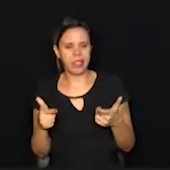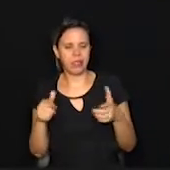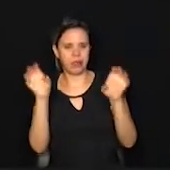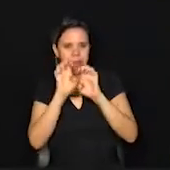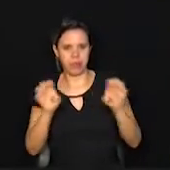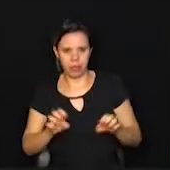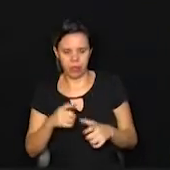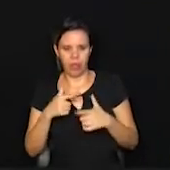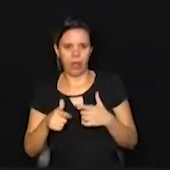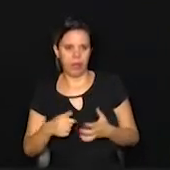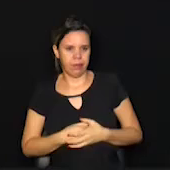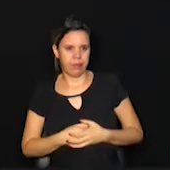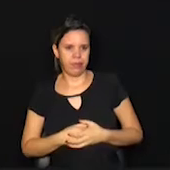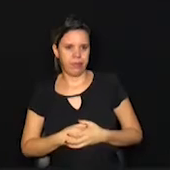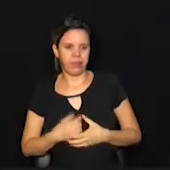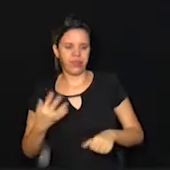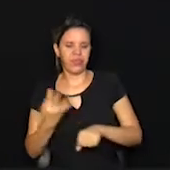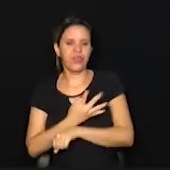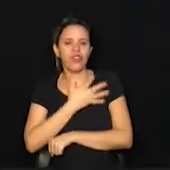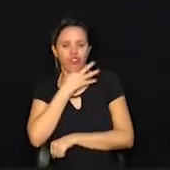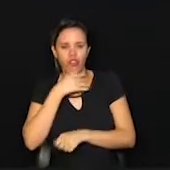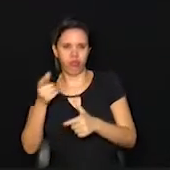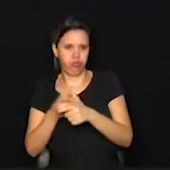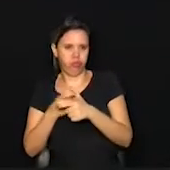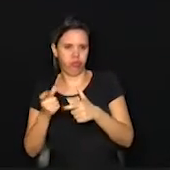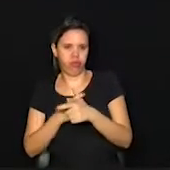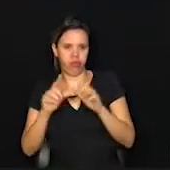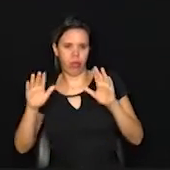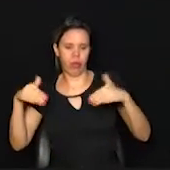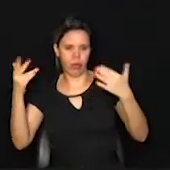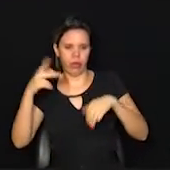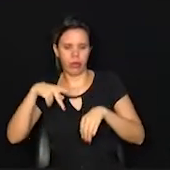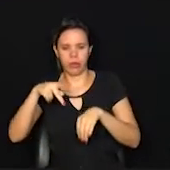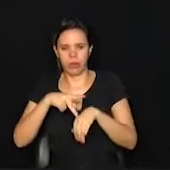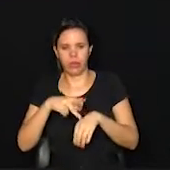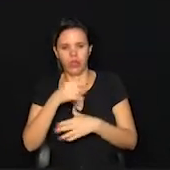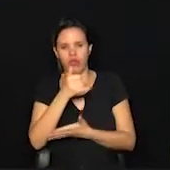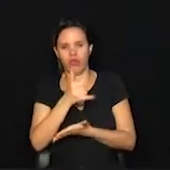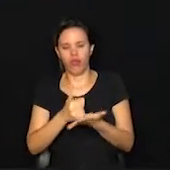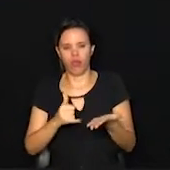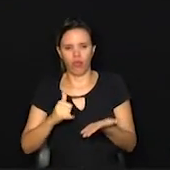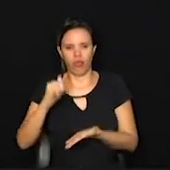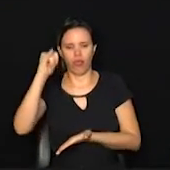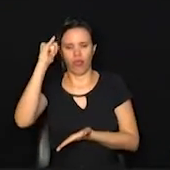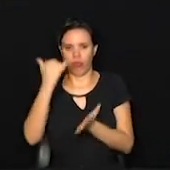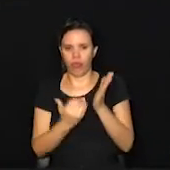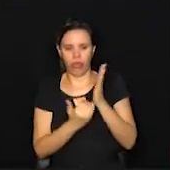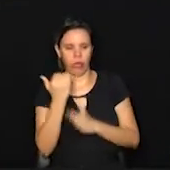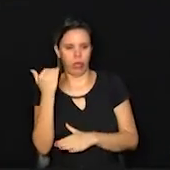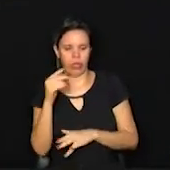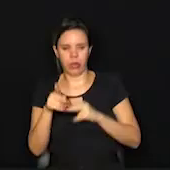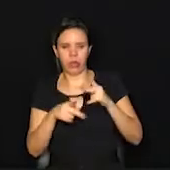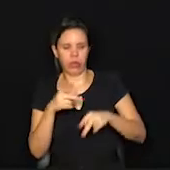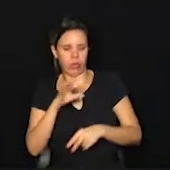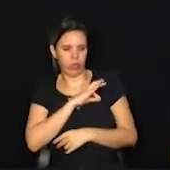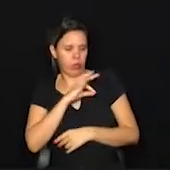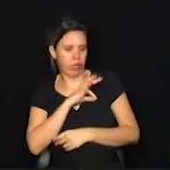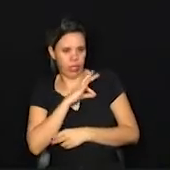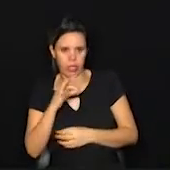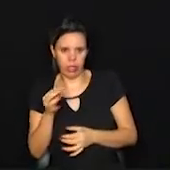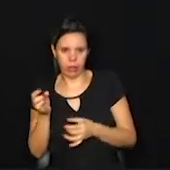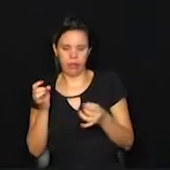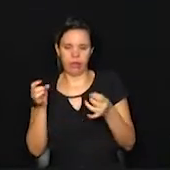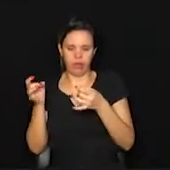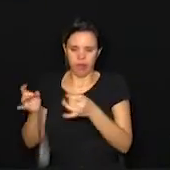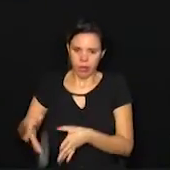dos seus planos estruturais e uma crise da dívida externa e uma inflação fenomenal né os militares se retiraram e